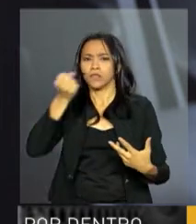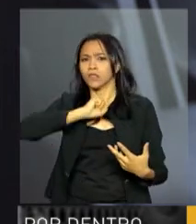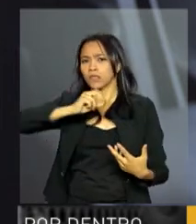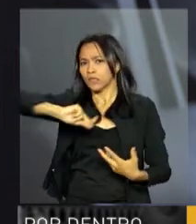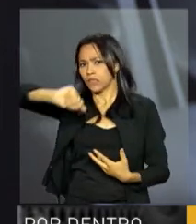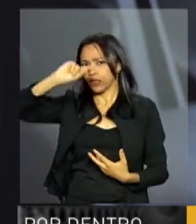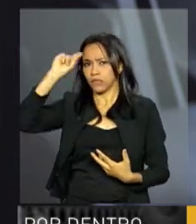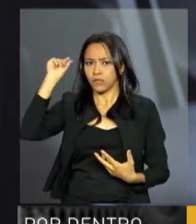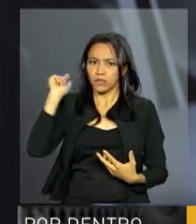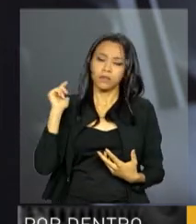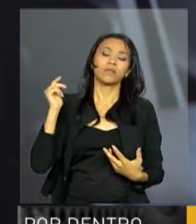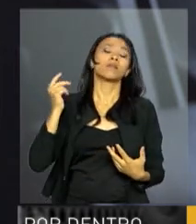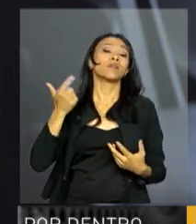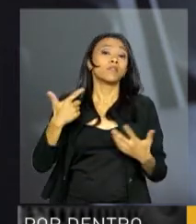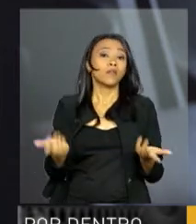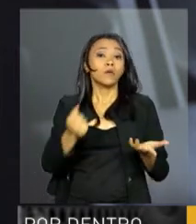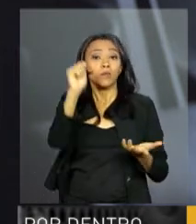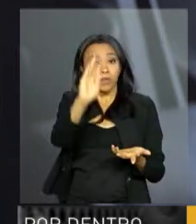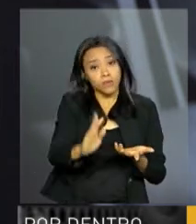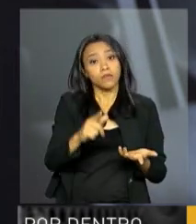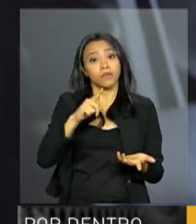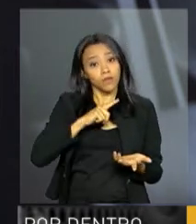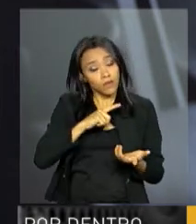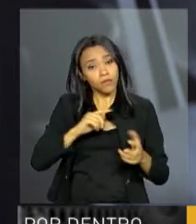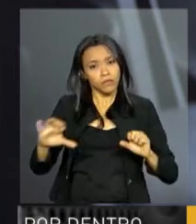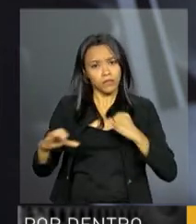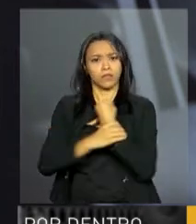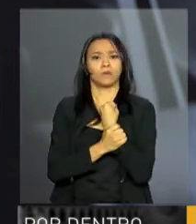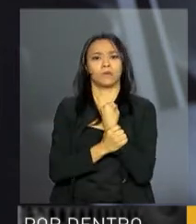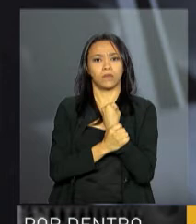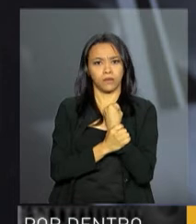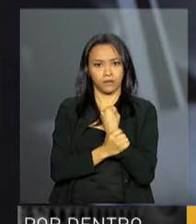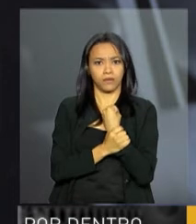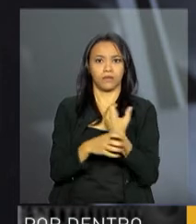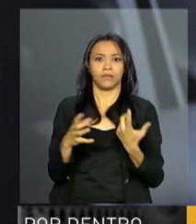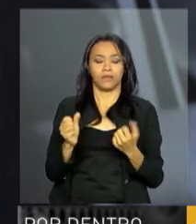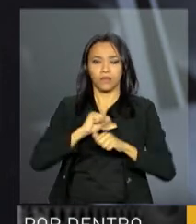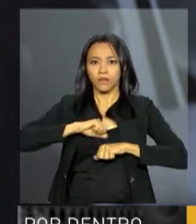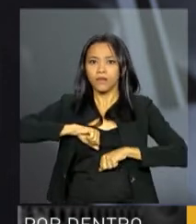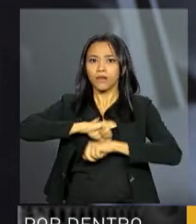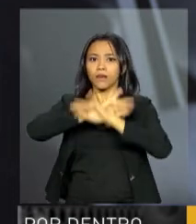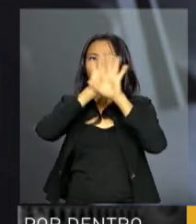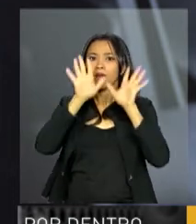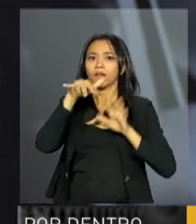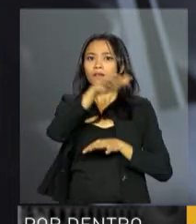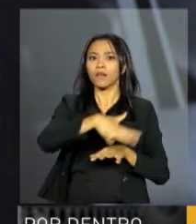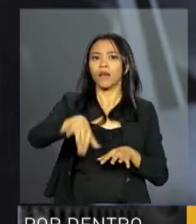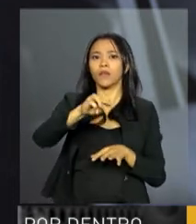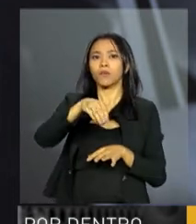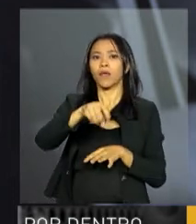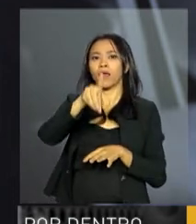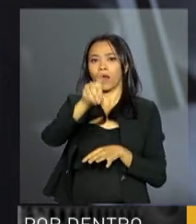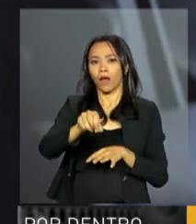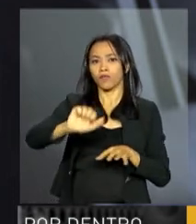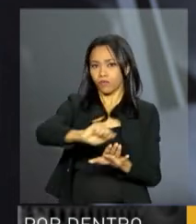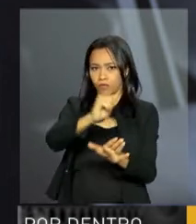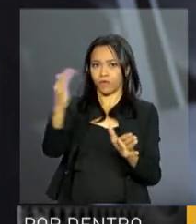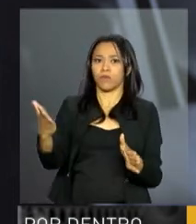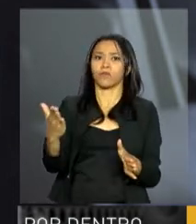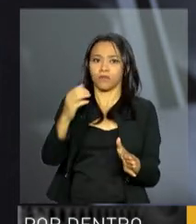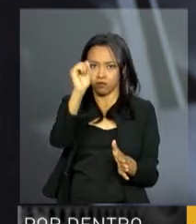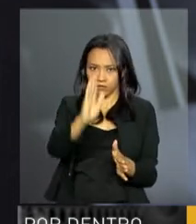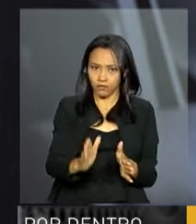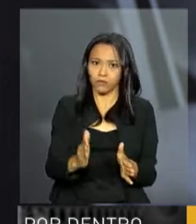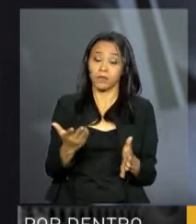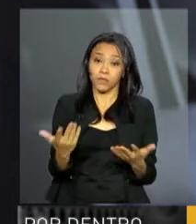brasil do que o brasil tem uma solidez e um reconhecimento muito claro no mercado internacional além do